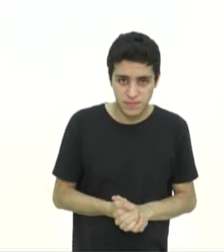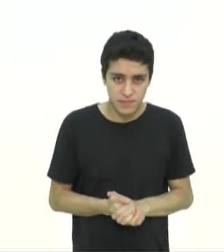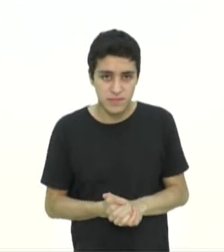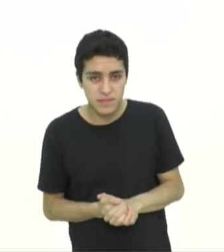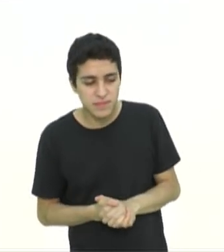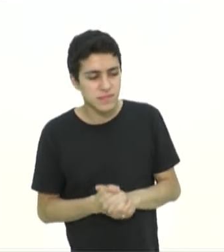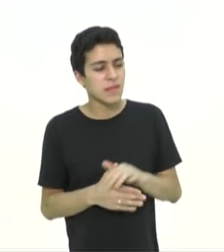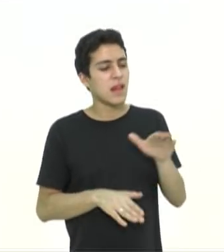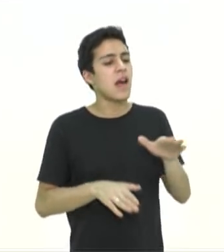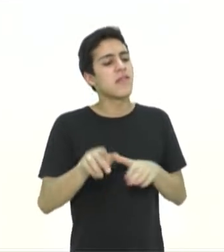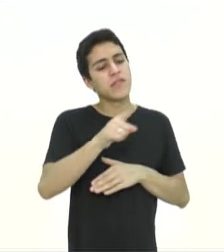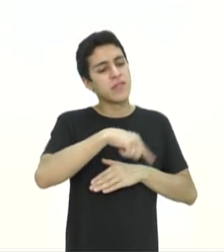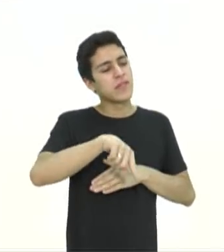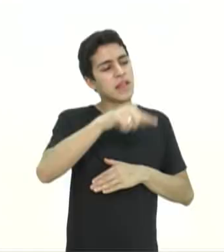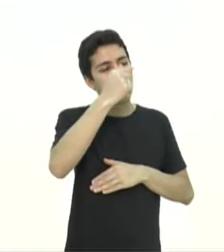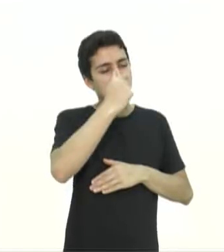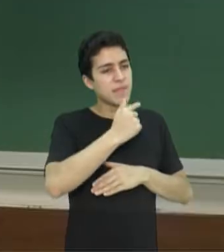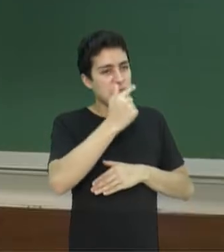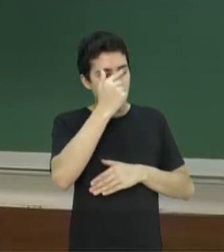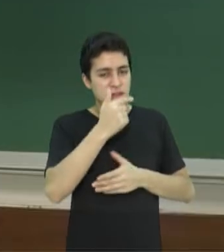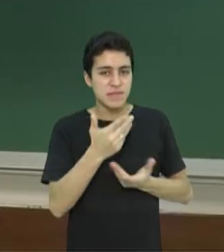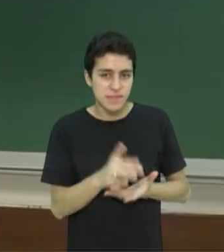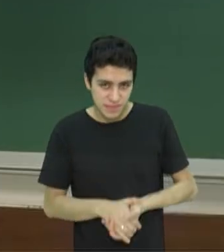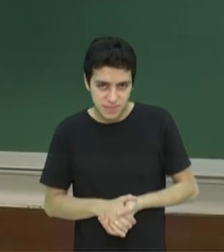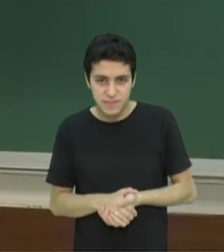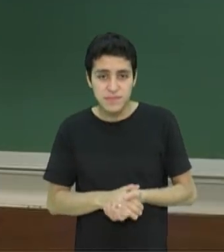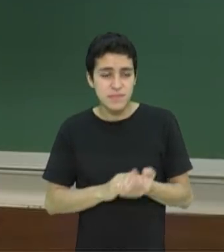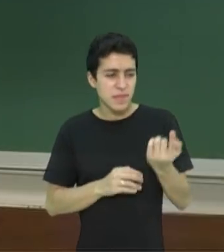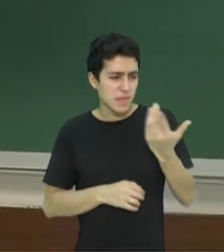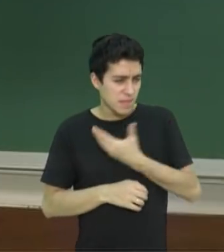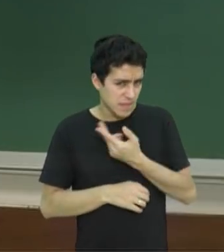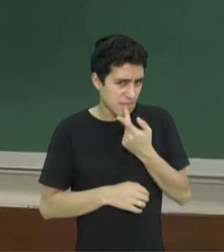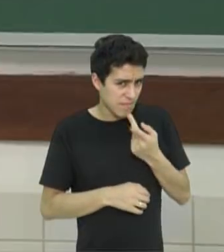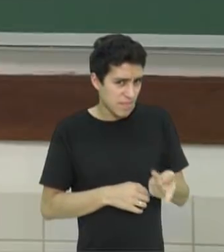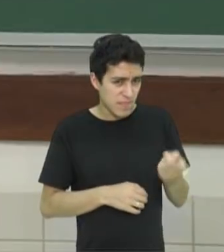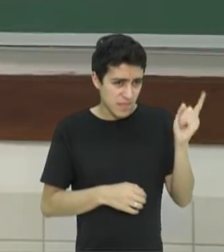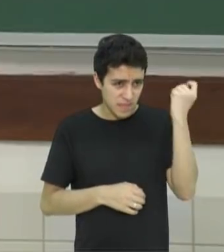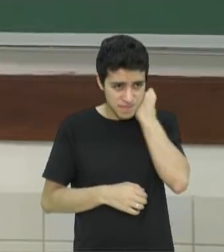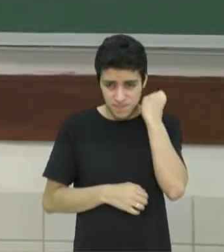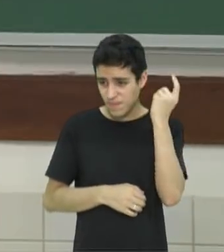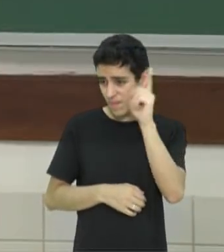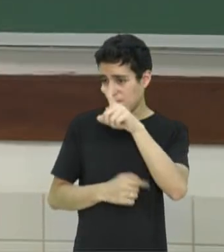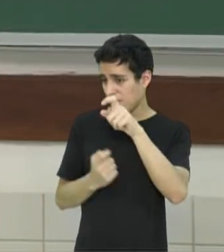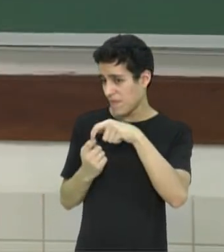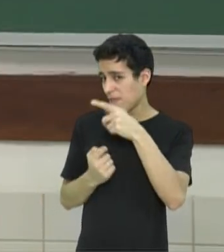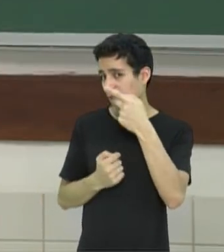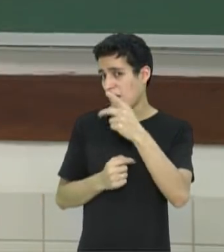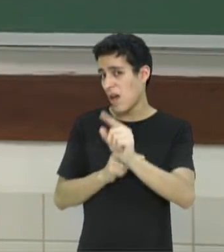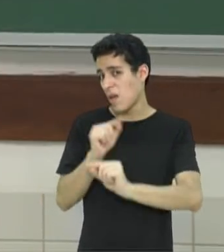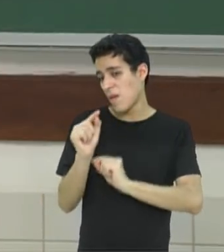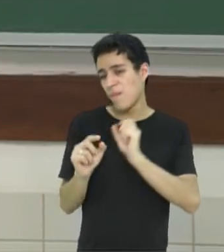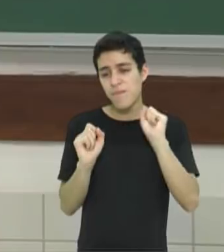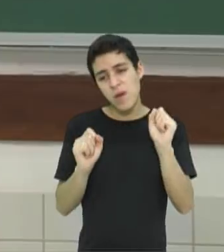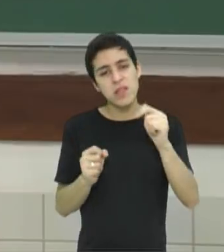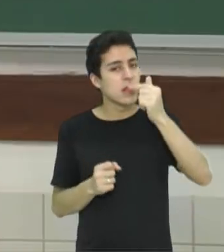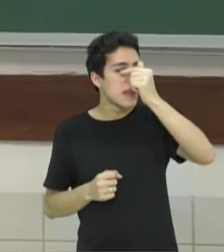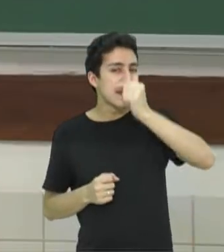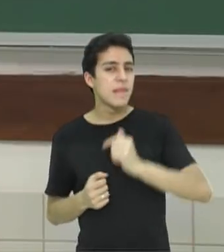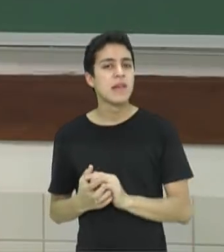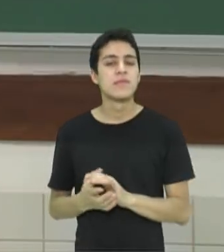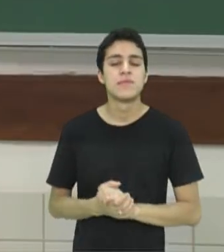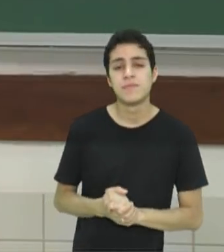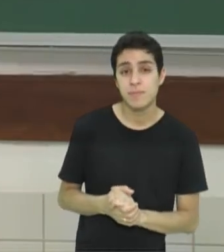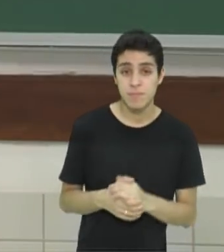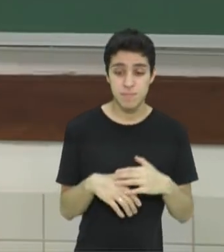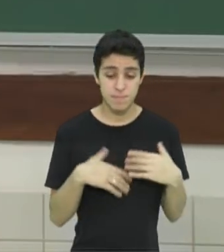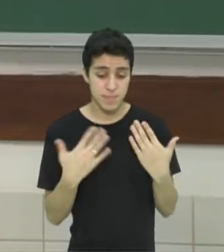esteja gripado. Então, primeiro o amigo disse que era estresse, depois o médico disse que talvez ele estivesse gripado. E aí,